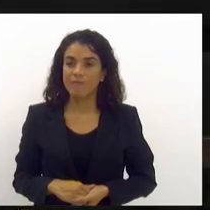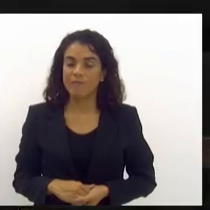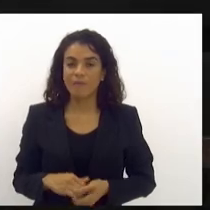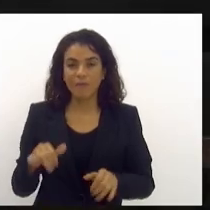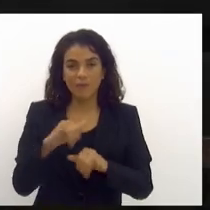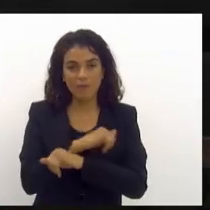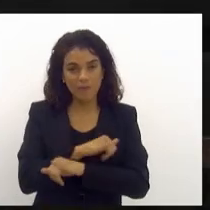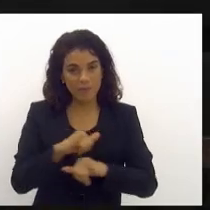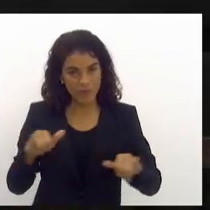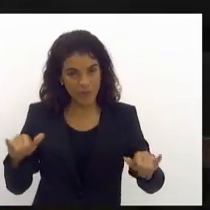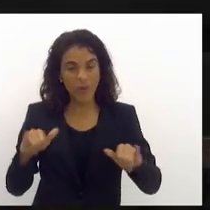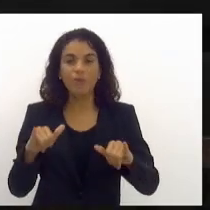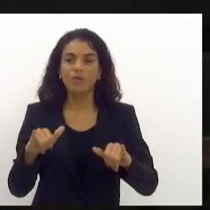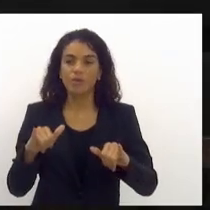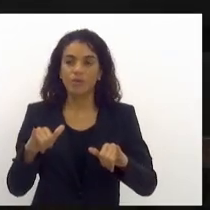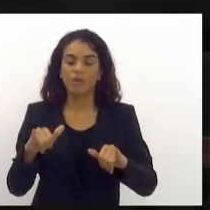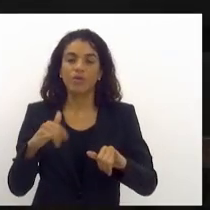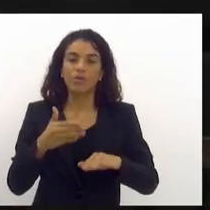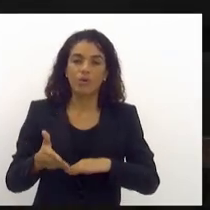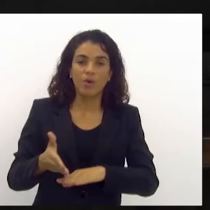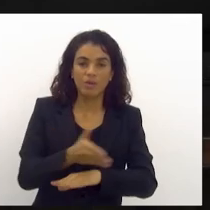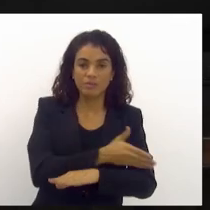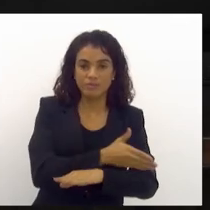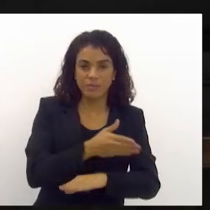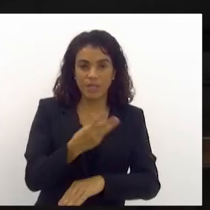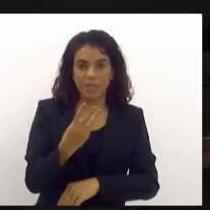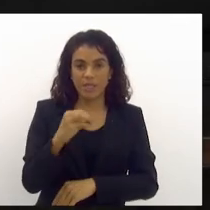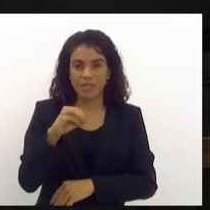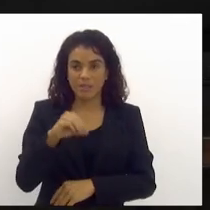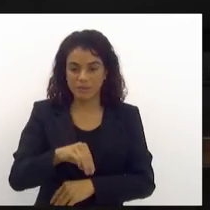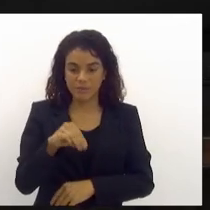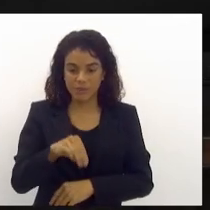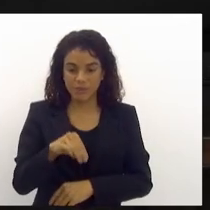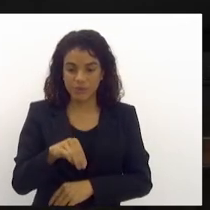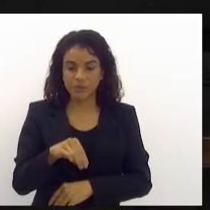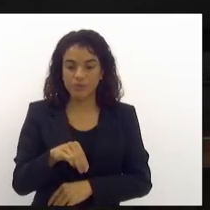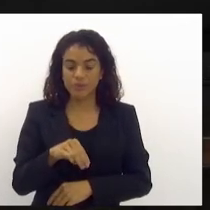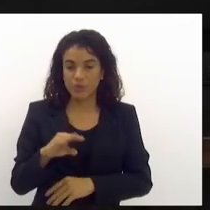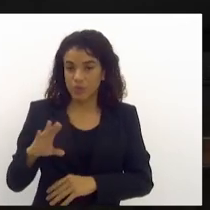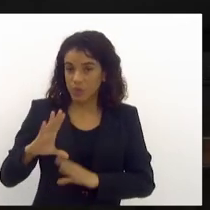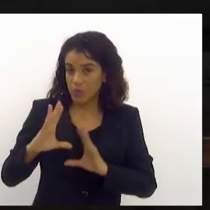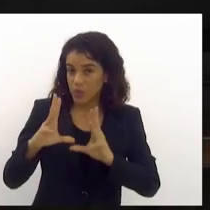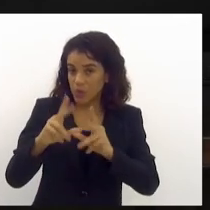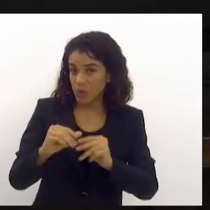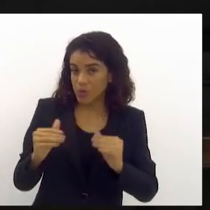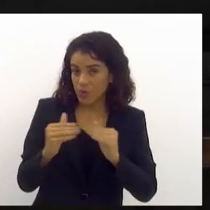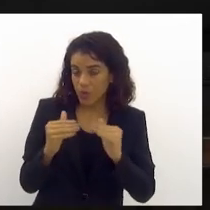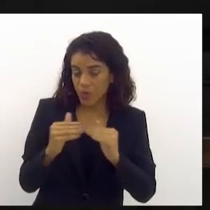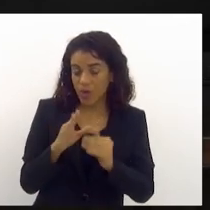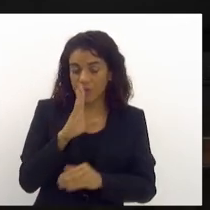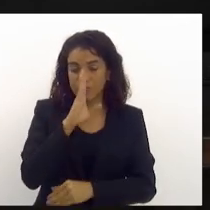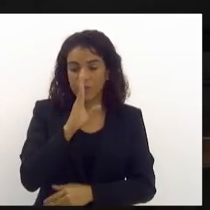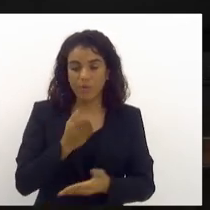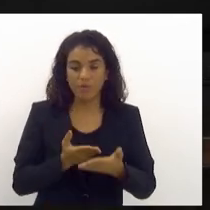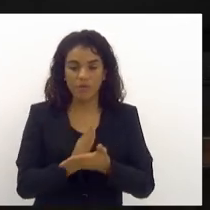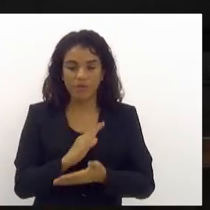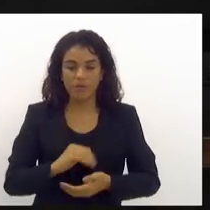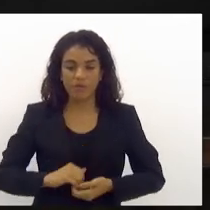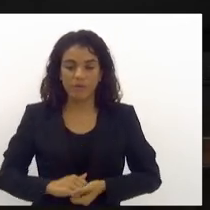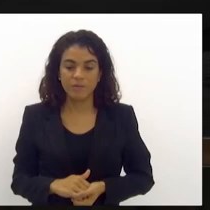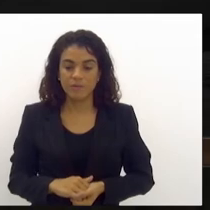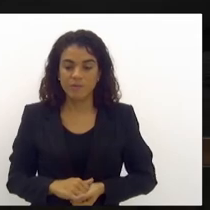Comunico a Vossas Excelências que estou antecipando em meia hora as sessões extraordinárias. Todos concordam, permaneçam como estão.